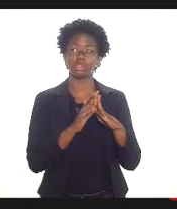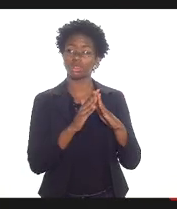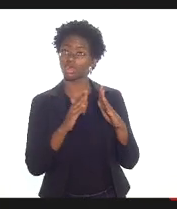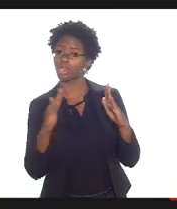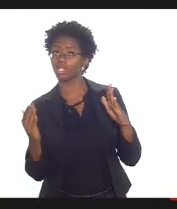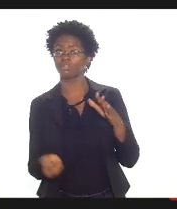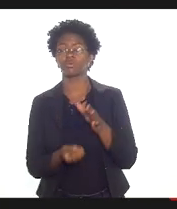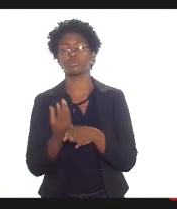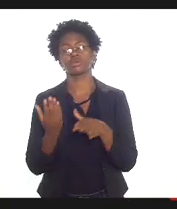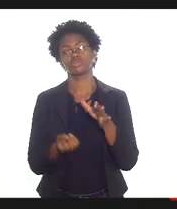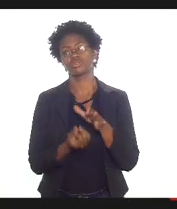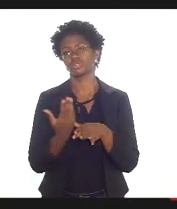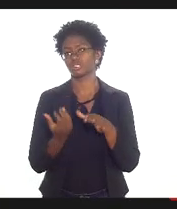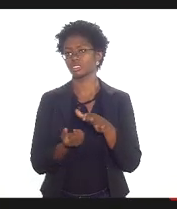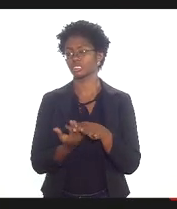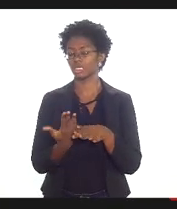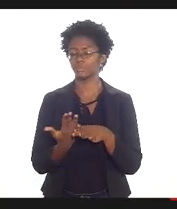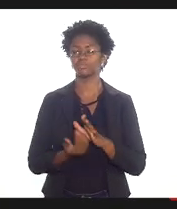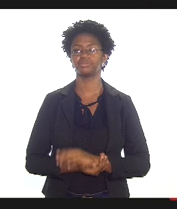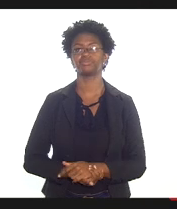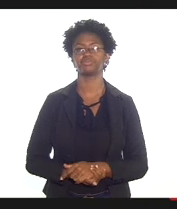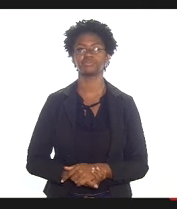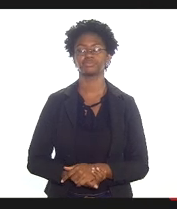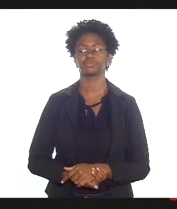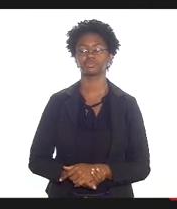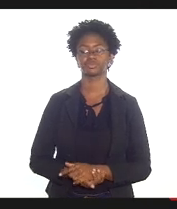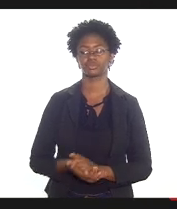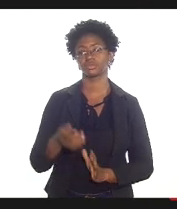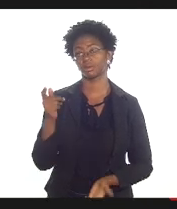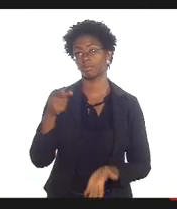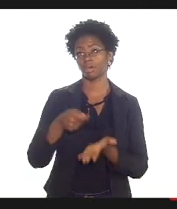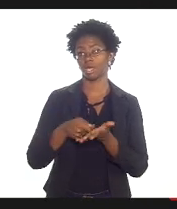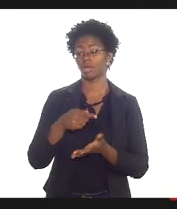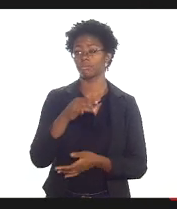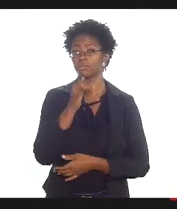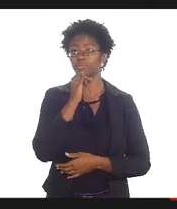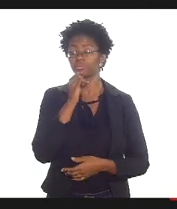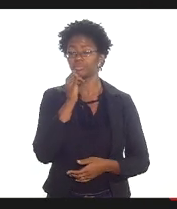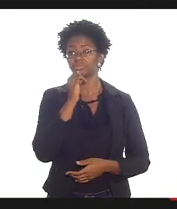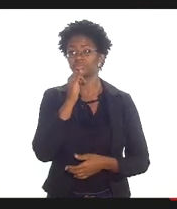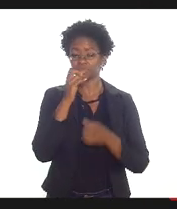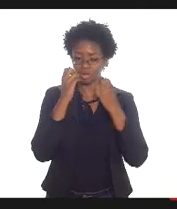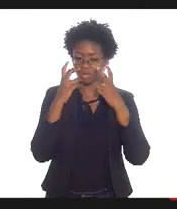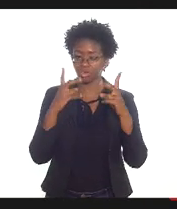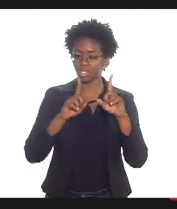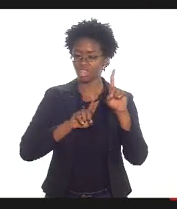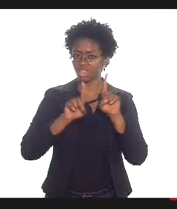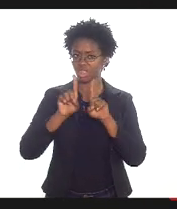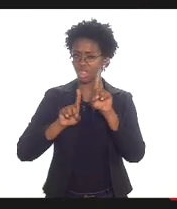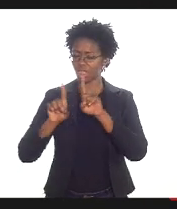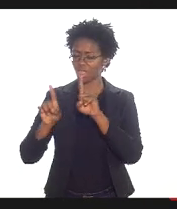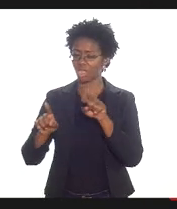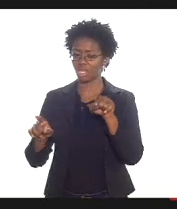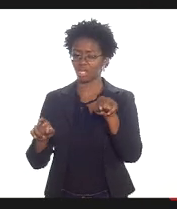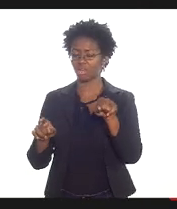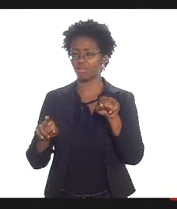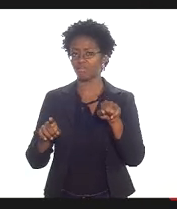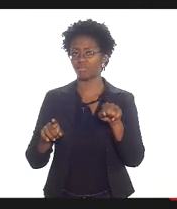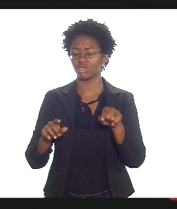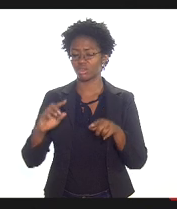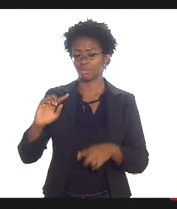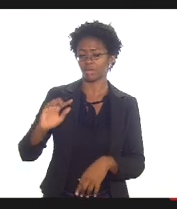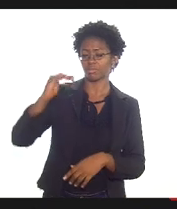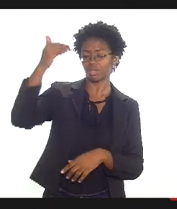de produção, né? Pagaria, por exemplo, olhando esse gráfico aí à direita, na